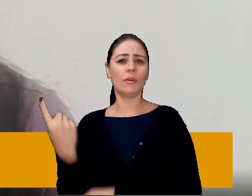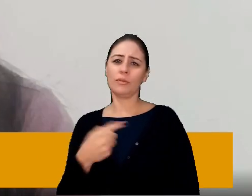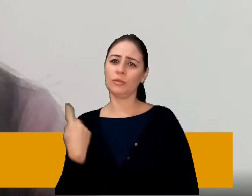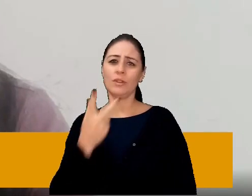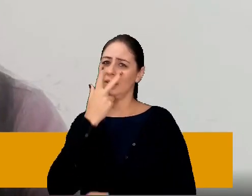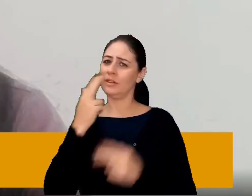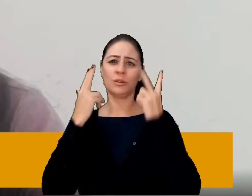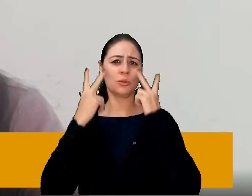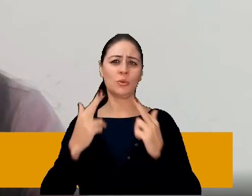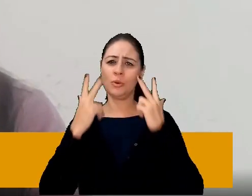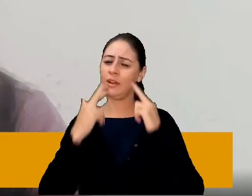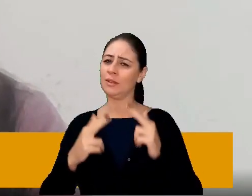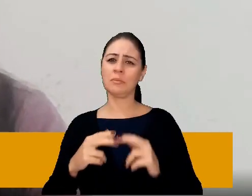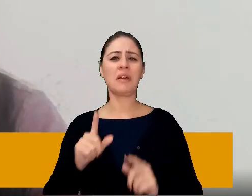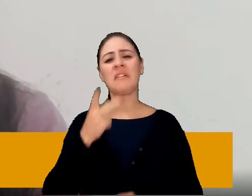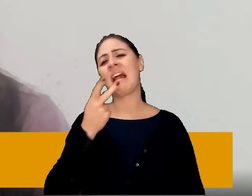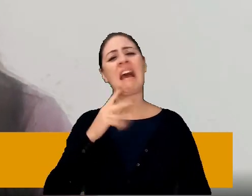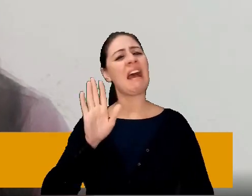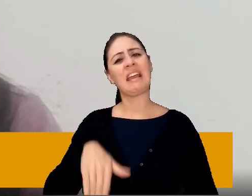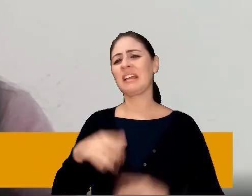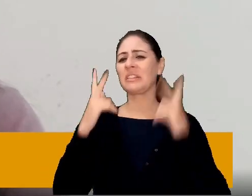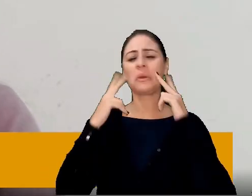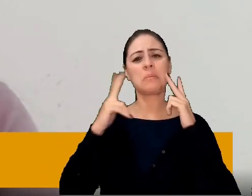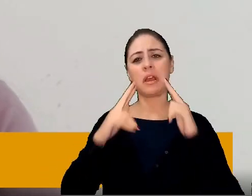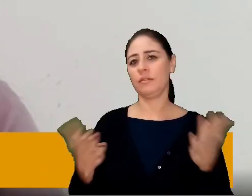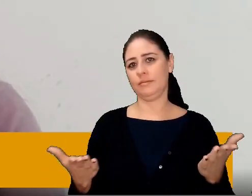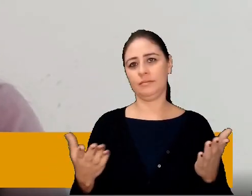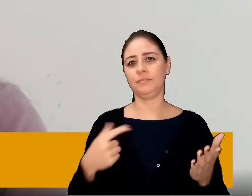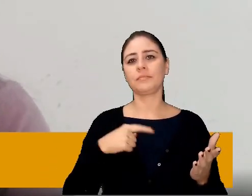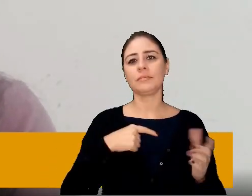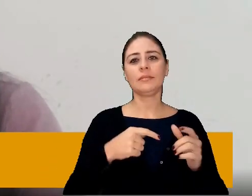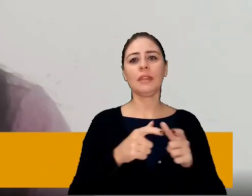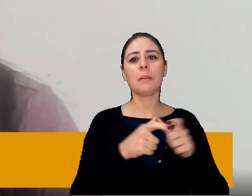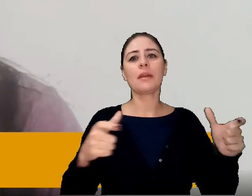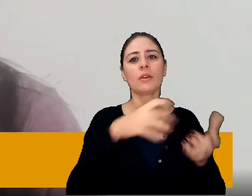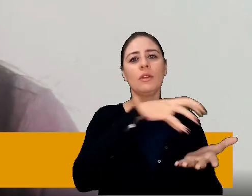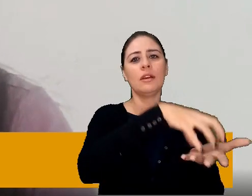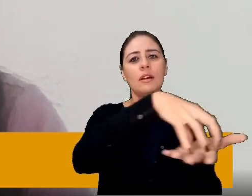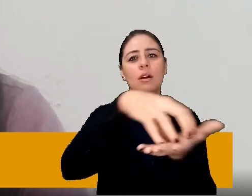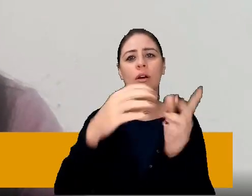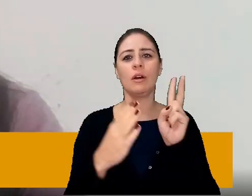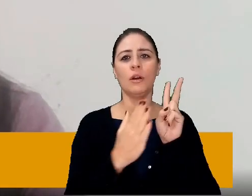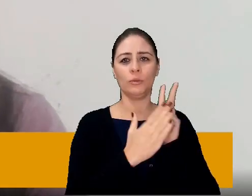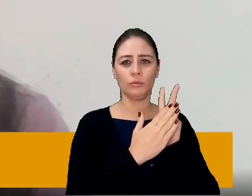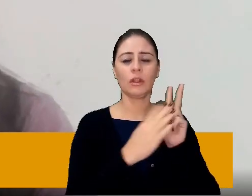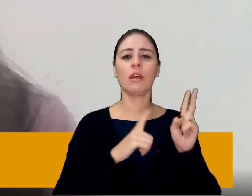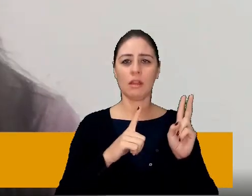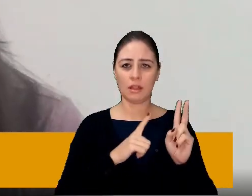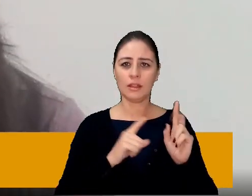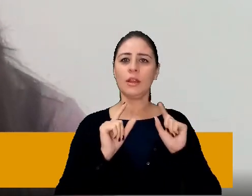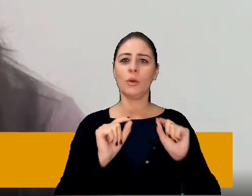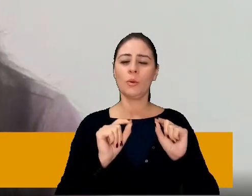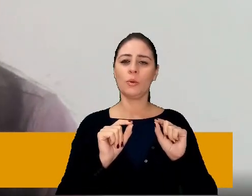povo. Eu acho que não é normal a gente naturalizar isso, dizer que, que nem tem aldeias. A maioria das aldeias tem cadeia. Vocês já